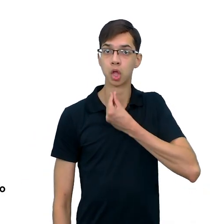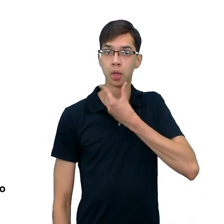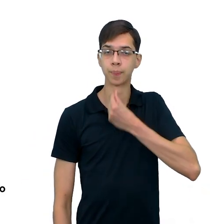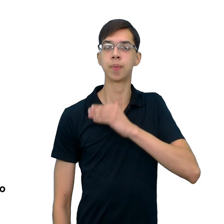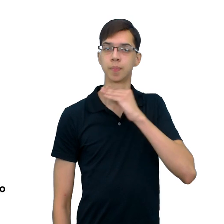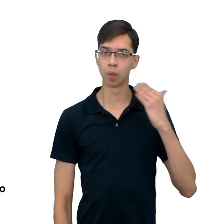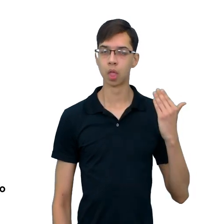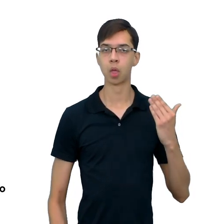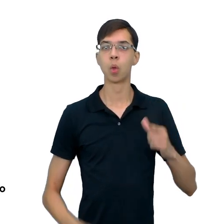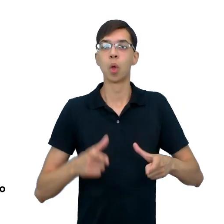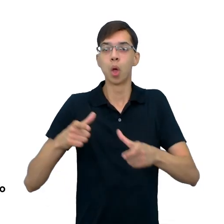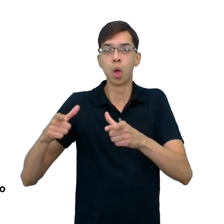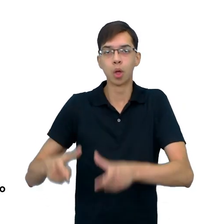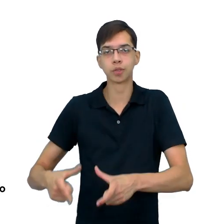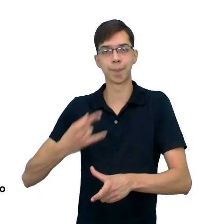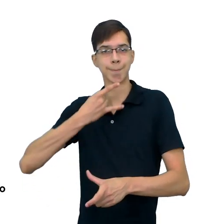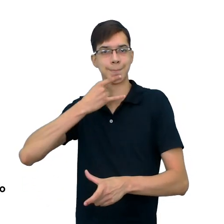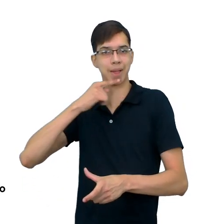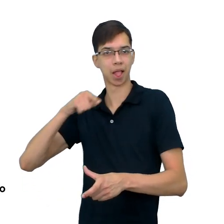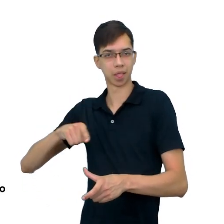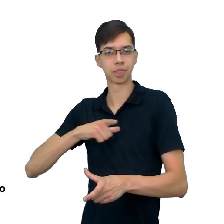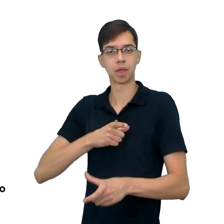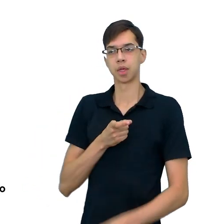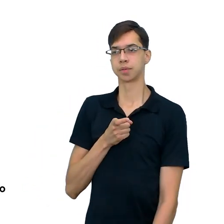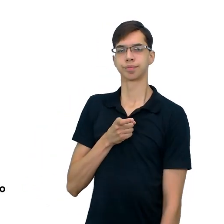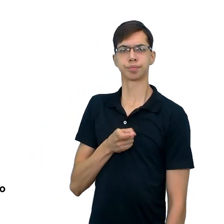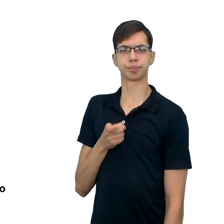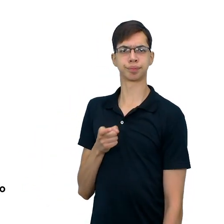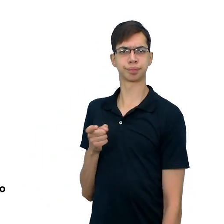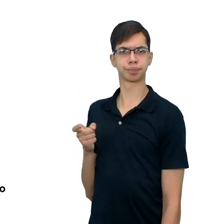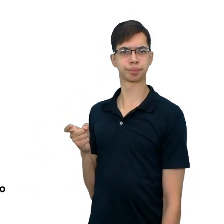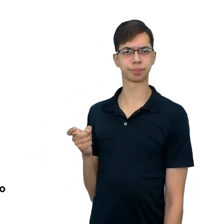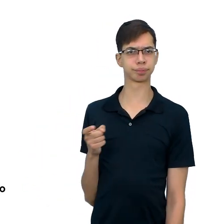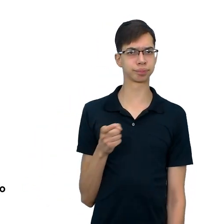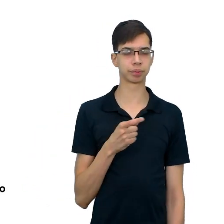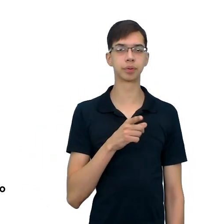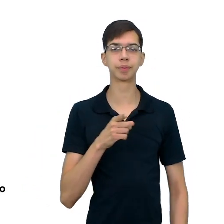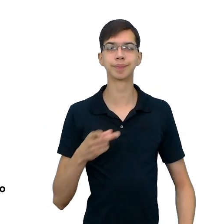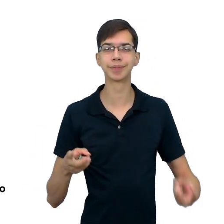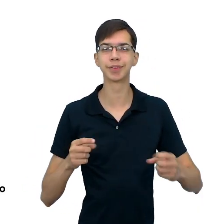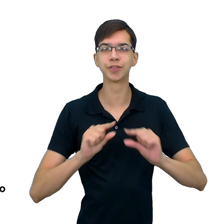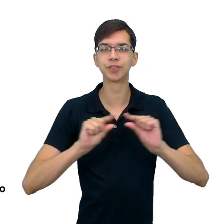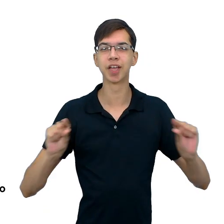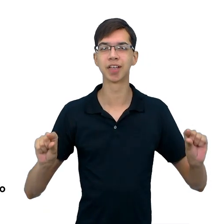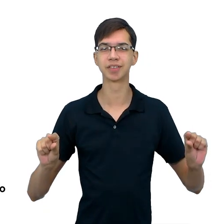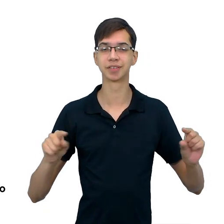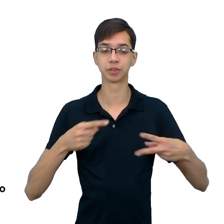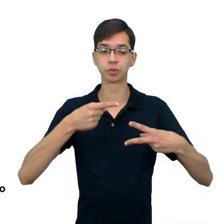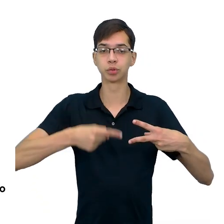em um bar. Então, perceba aí que eu utilizei aí duas frases para exemplificar, né?